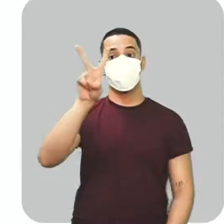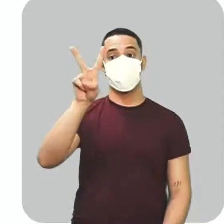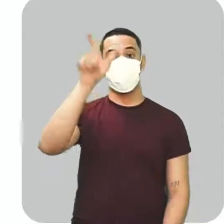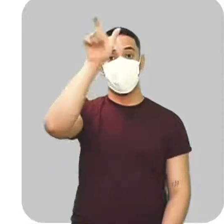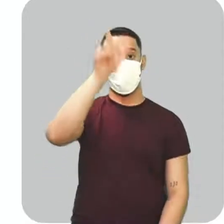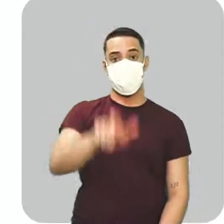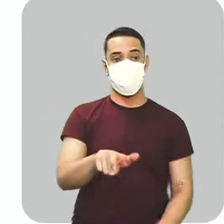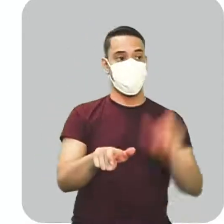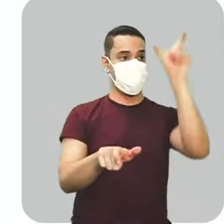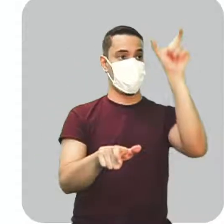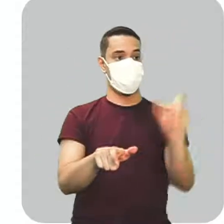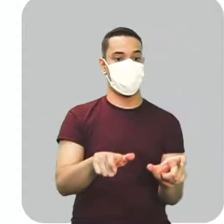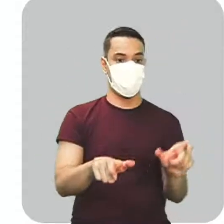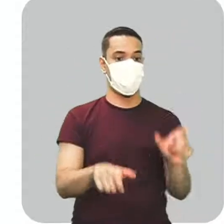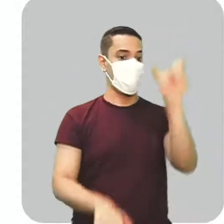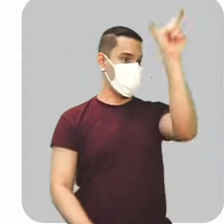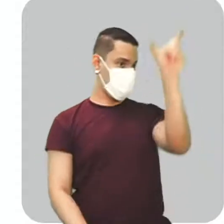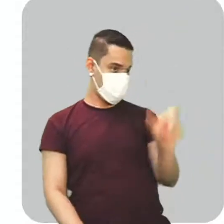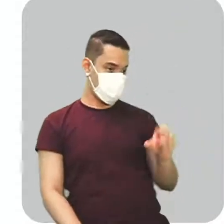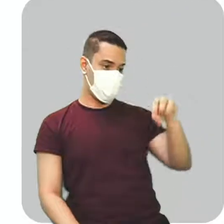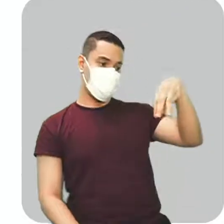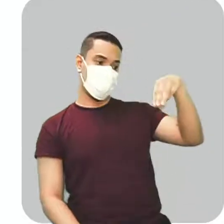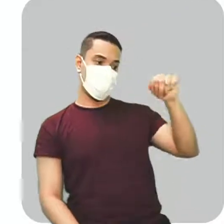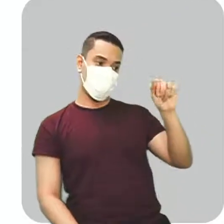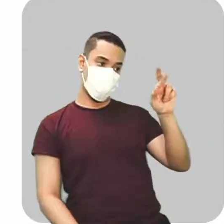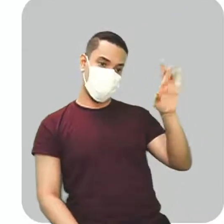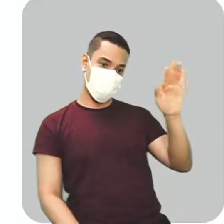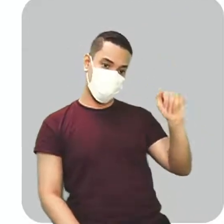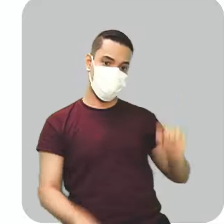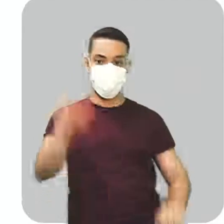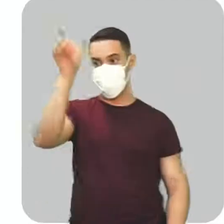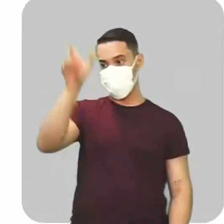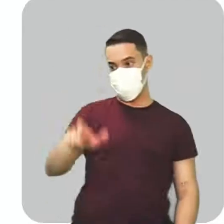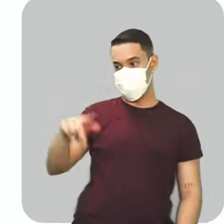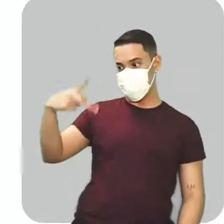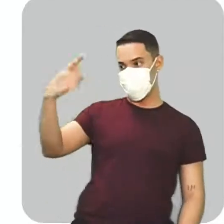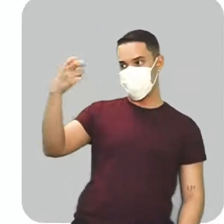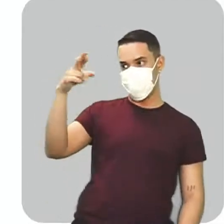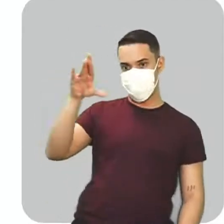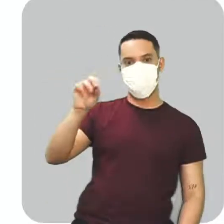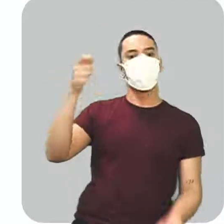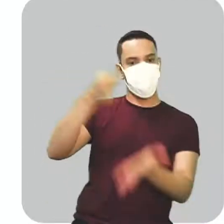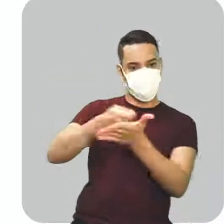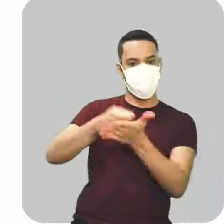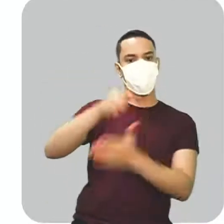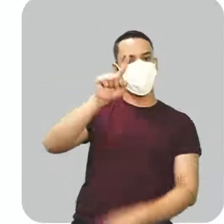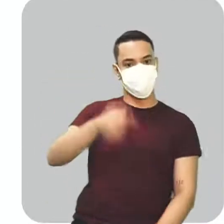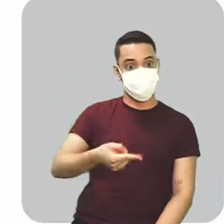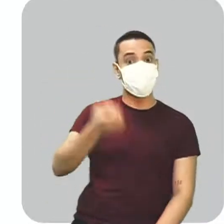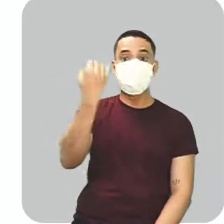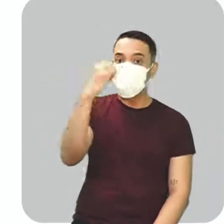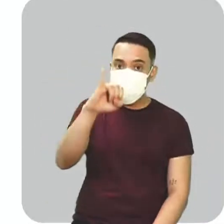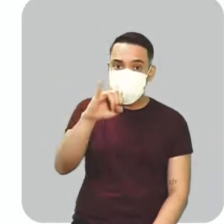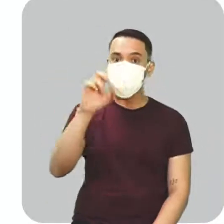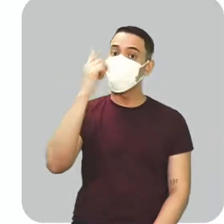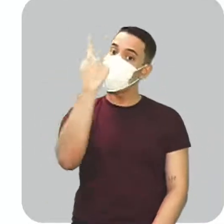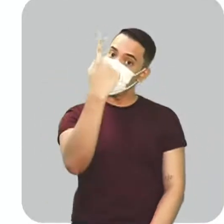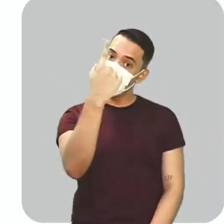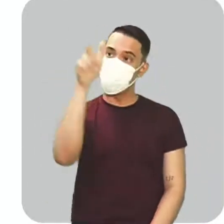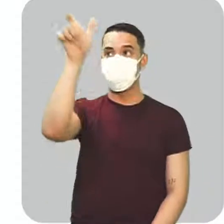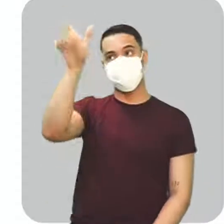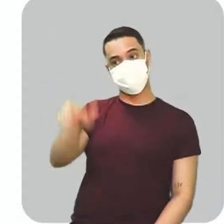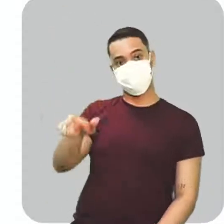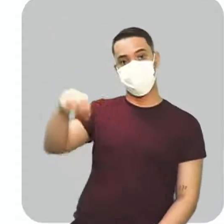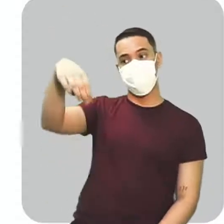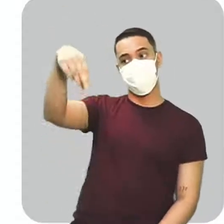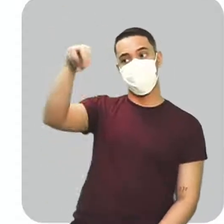Beleza? Ó, se for o mesmo sujeito, não tem vírgula, tá bom? Sujeito